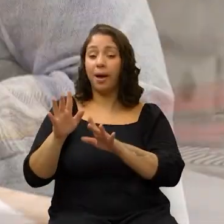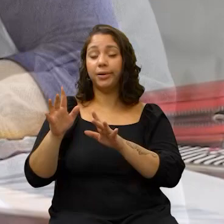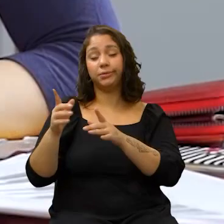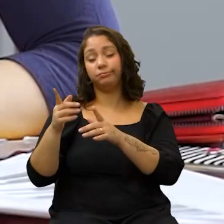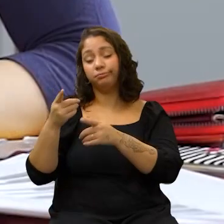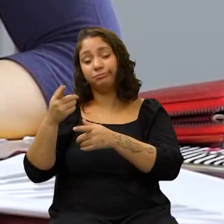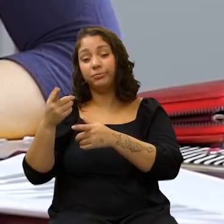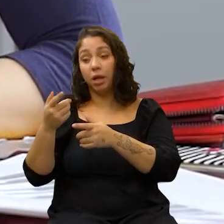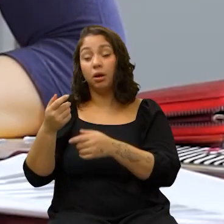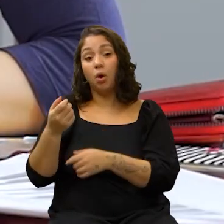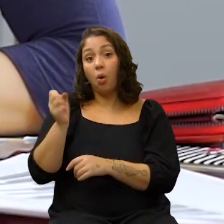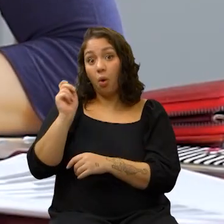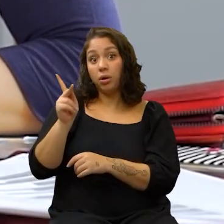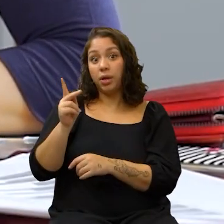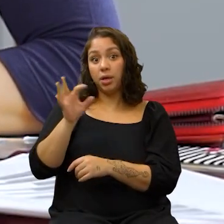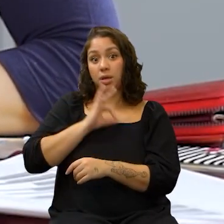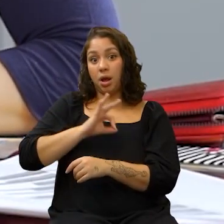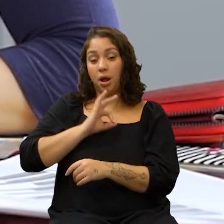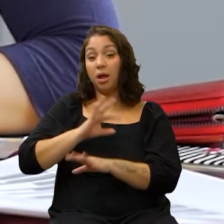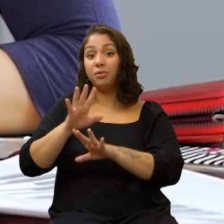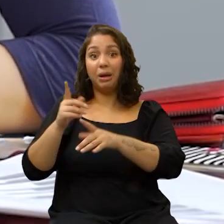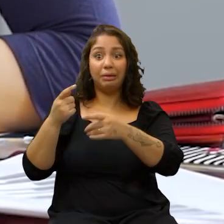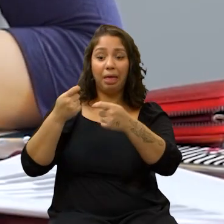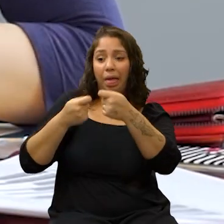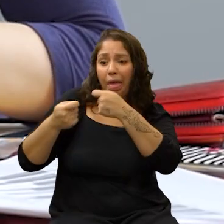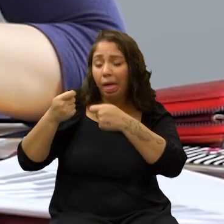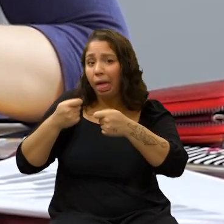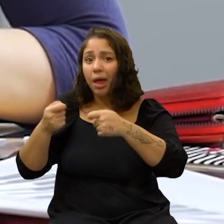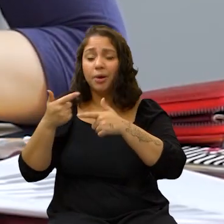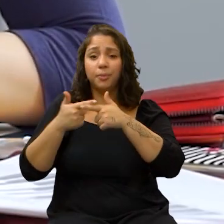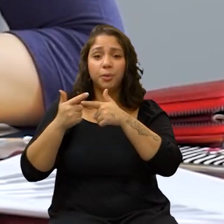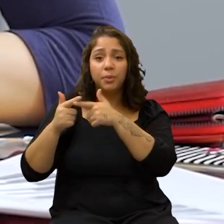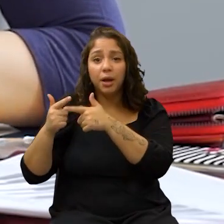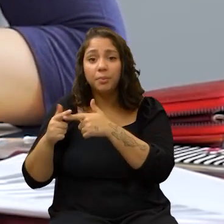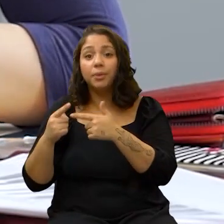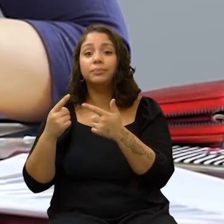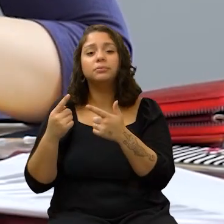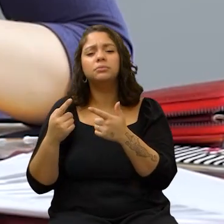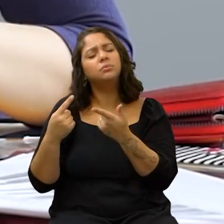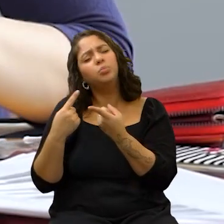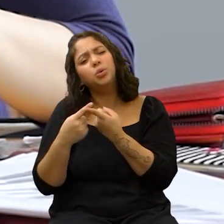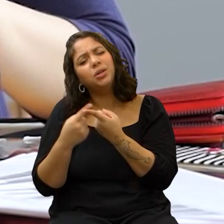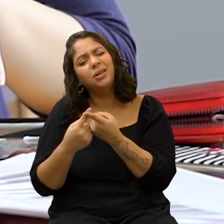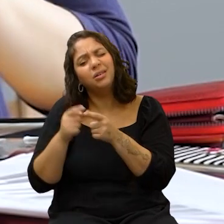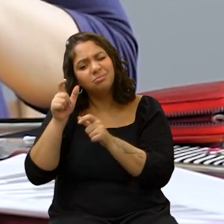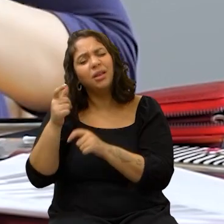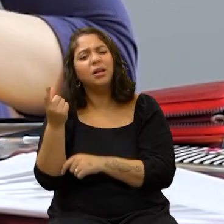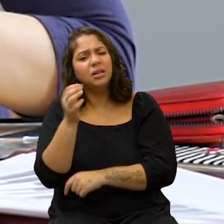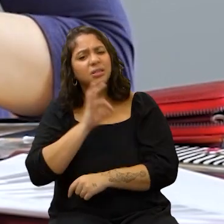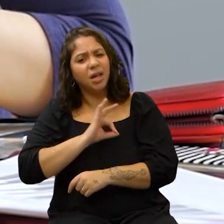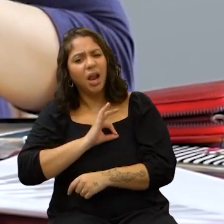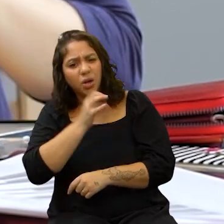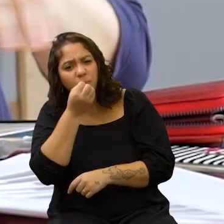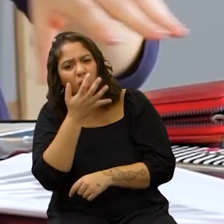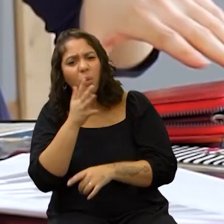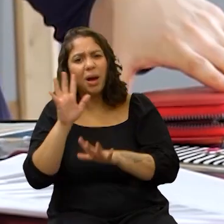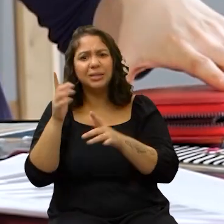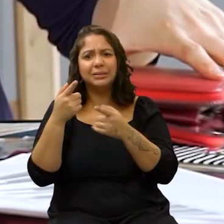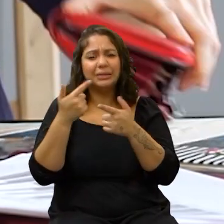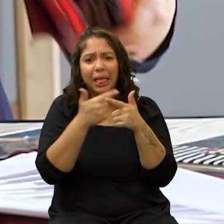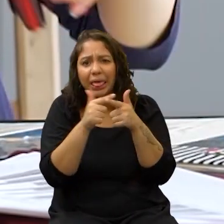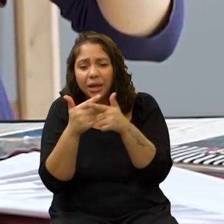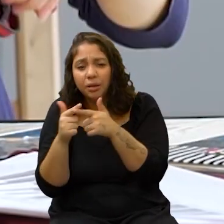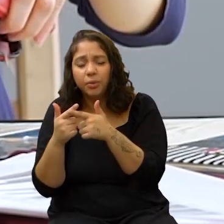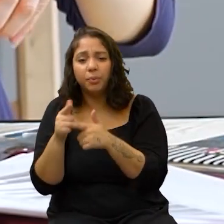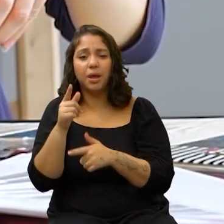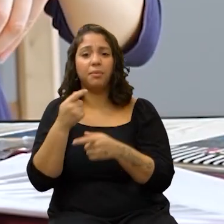finanças. Por que elas se descontrolam com as finanças? Novamente, expostas a um volume descomunal de propaganda,